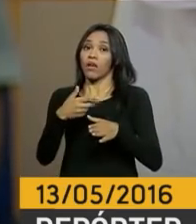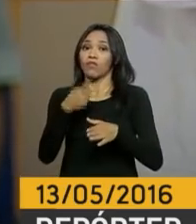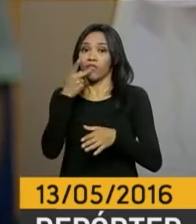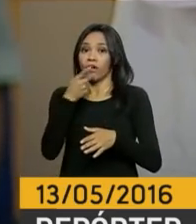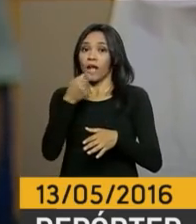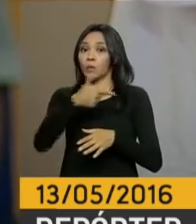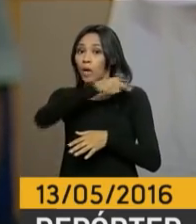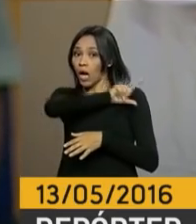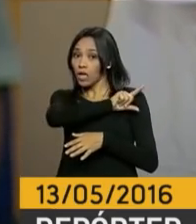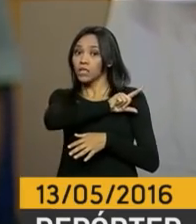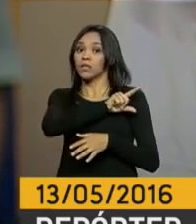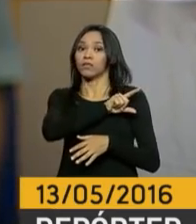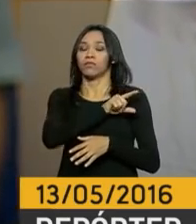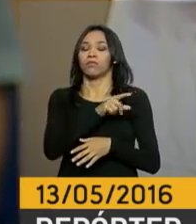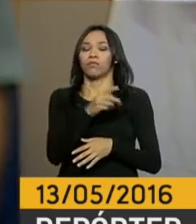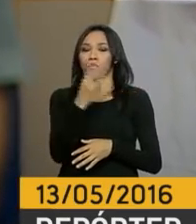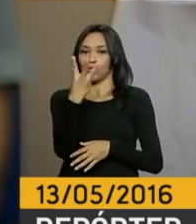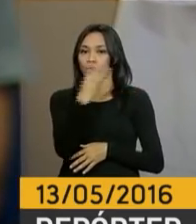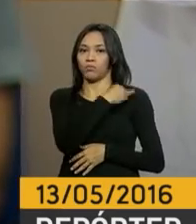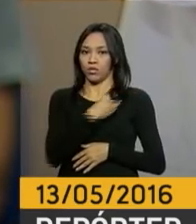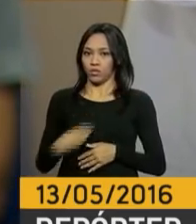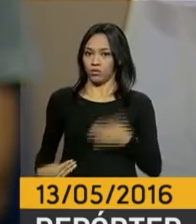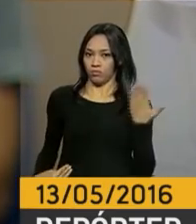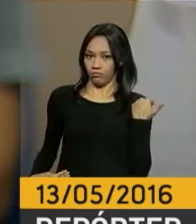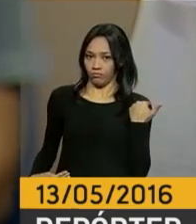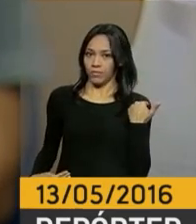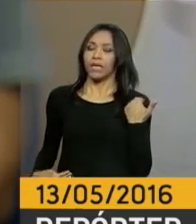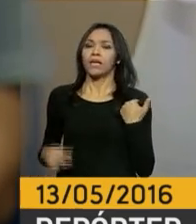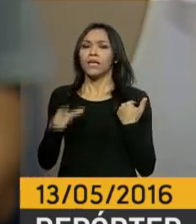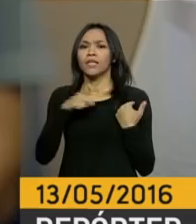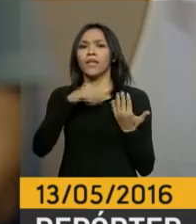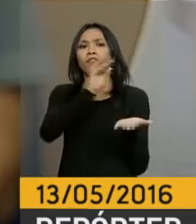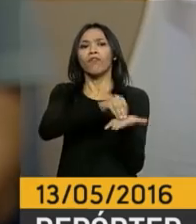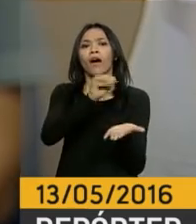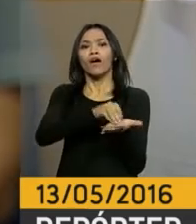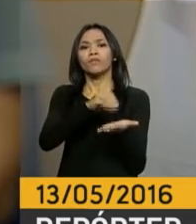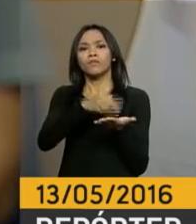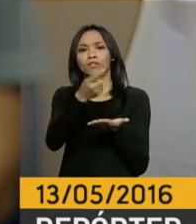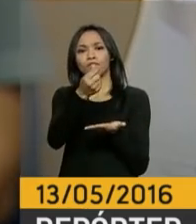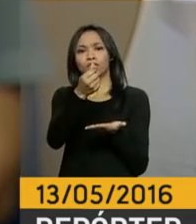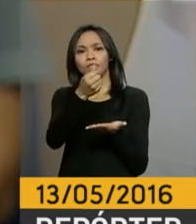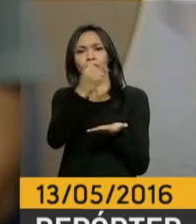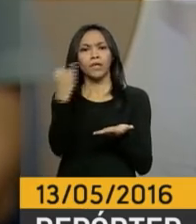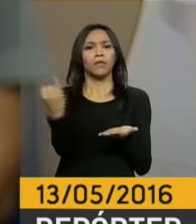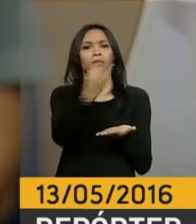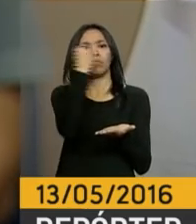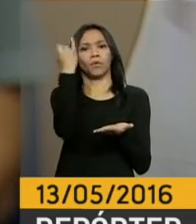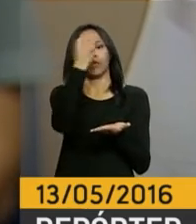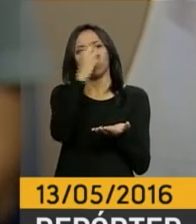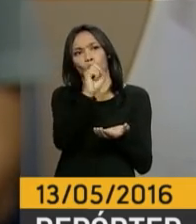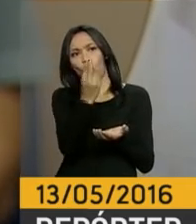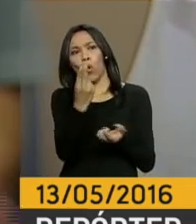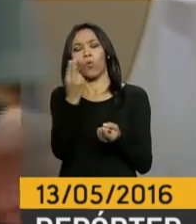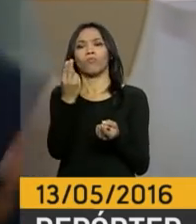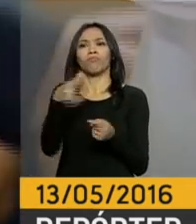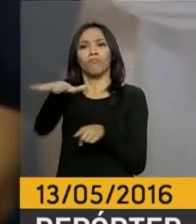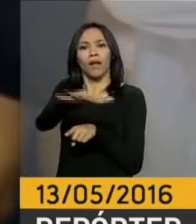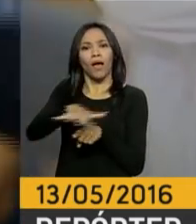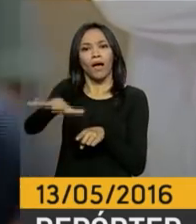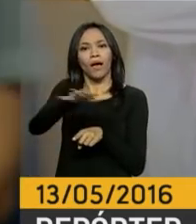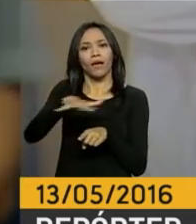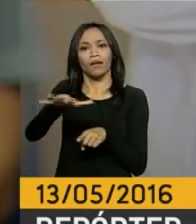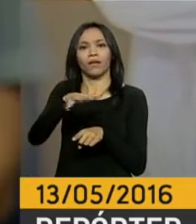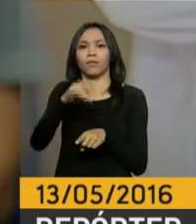ministros anteriores A gente tem a falta de recursos para alguns programas que são essenciais pra pasta ou para áreas que são essenciais como